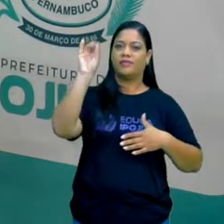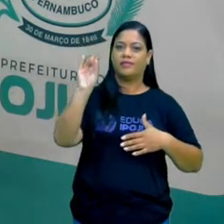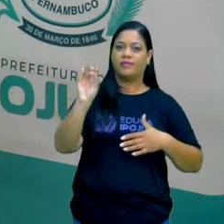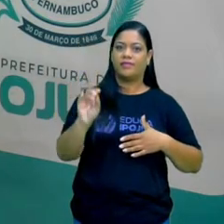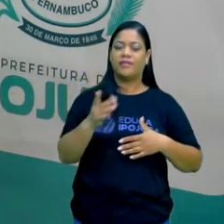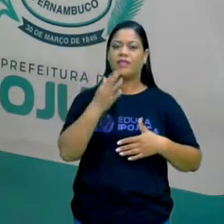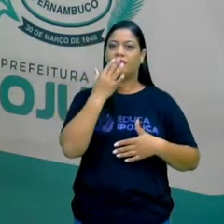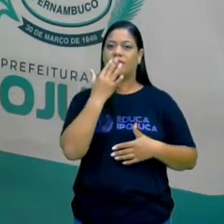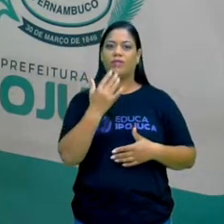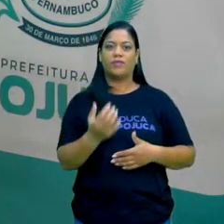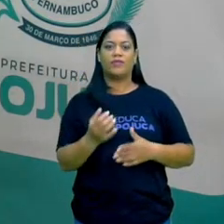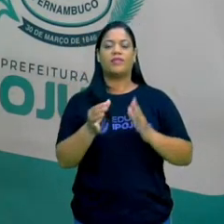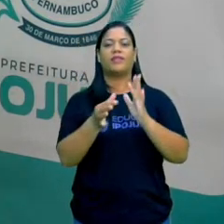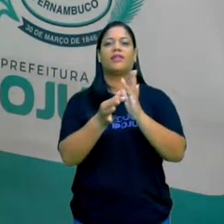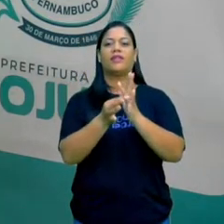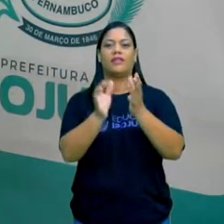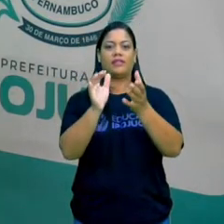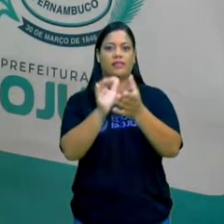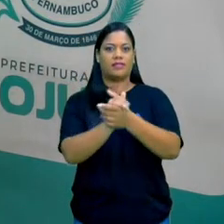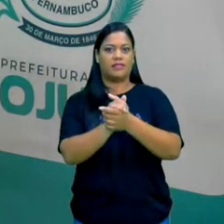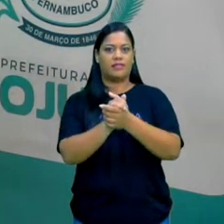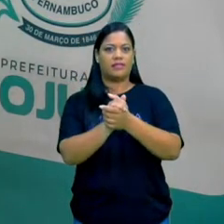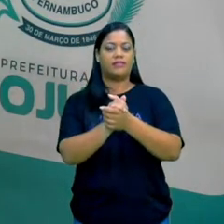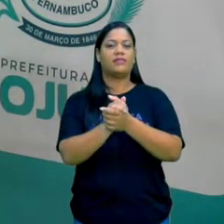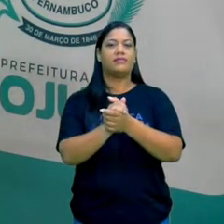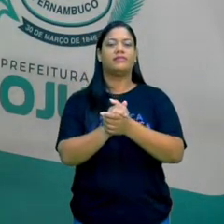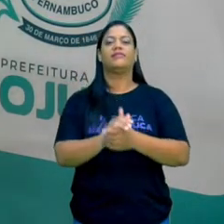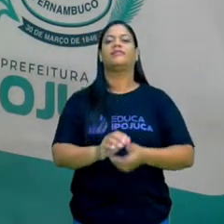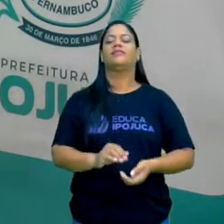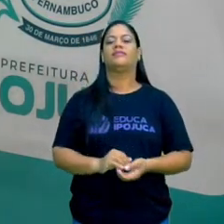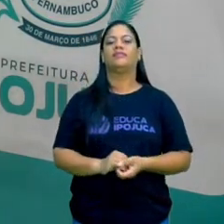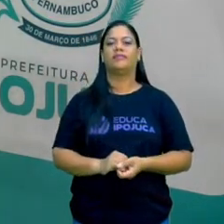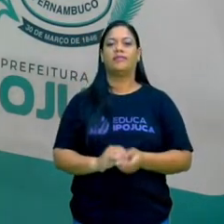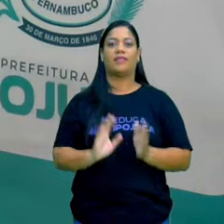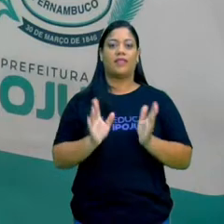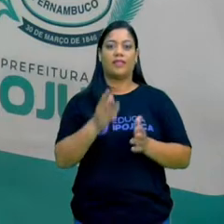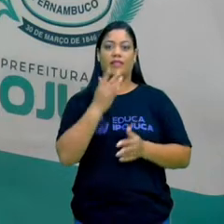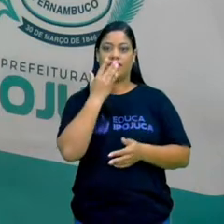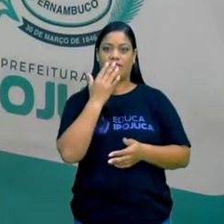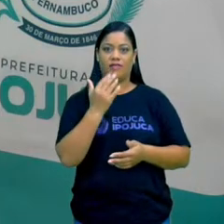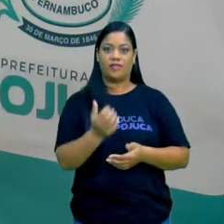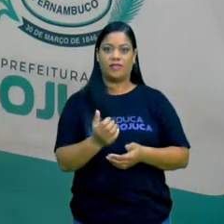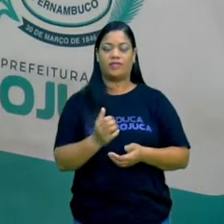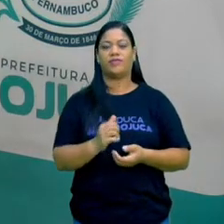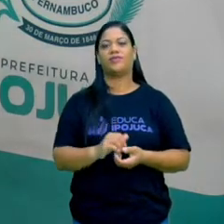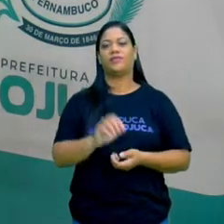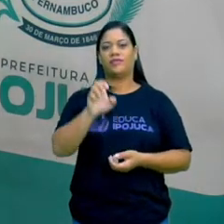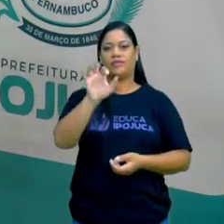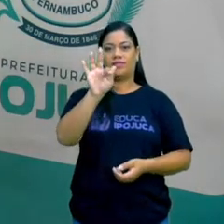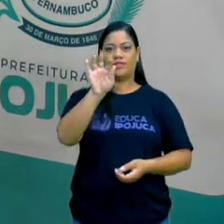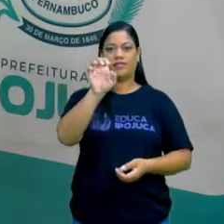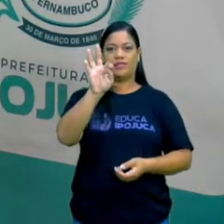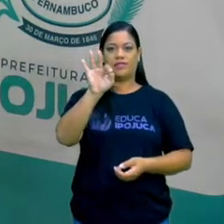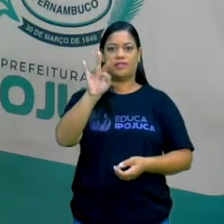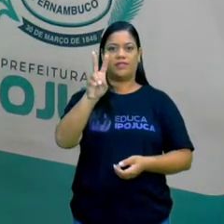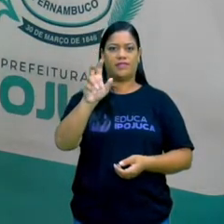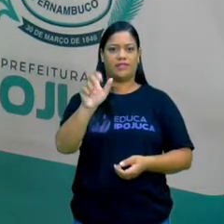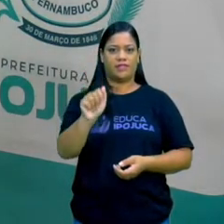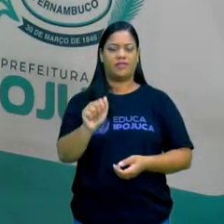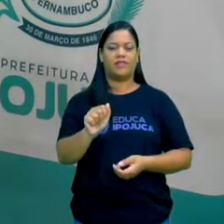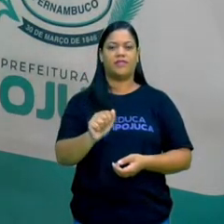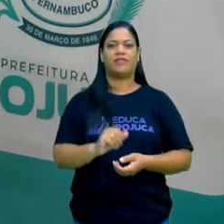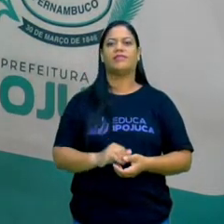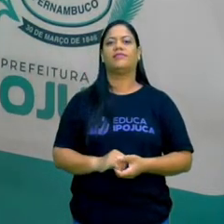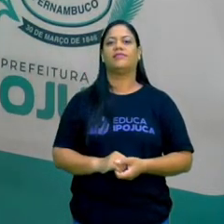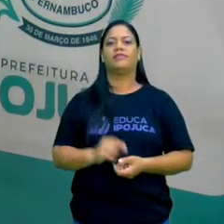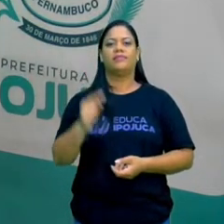de casamento, é as cores que a gente pensa no branco. Já as cores efetivas sobre o branco, a gente já